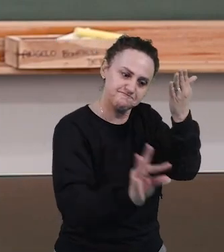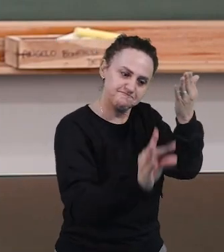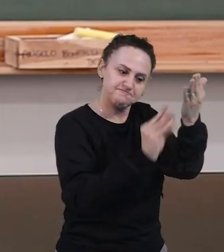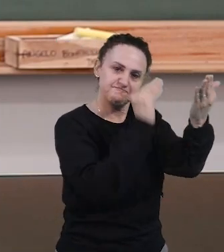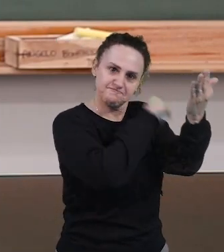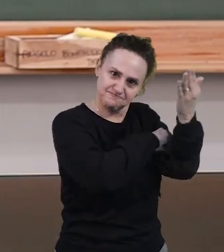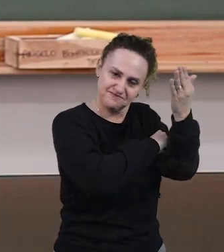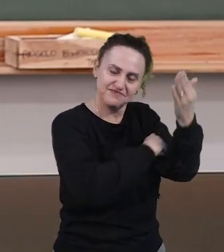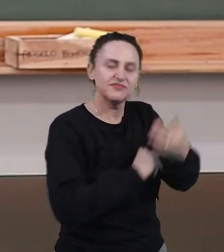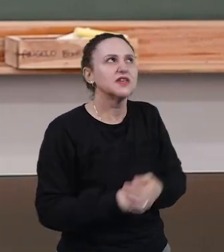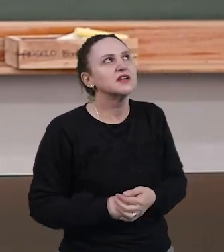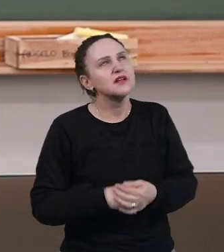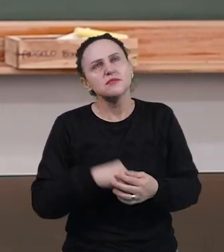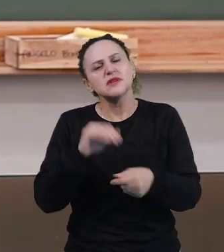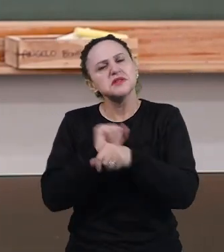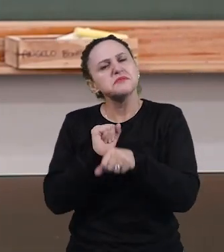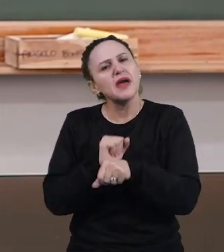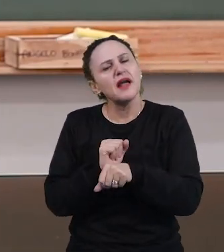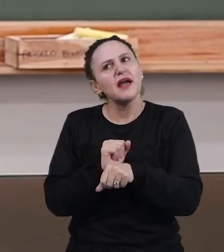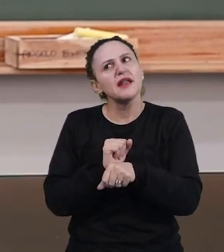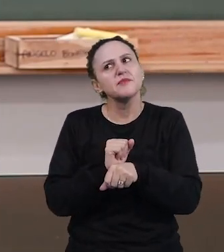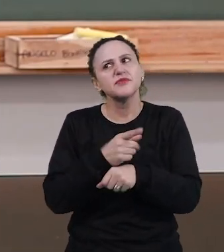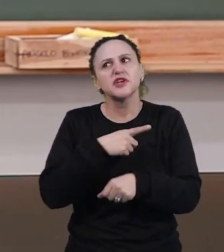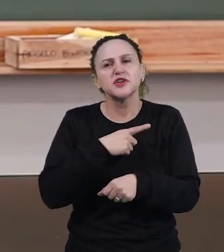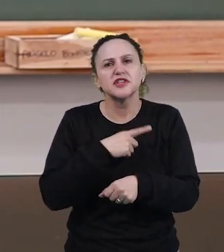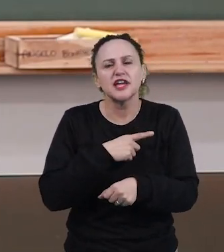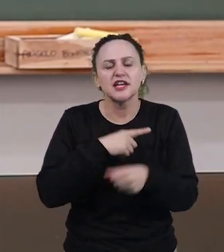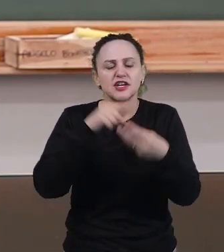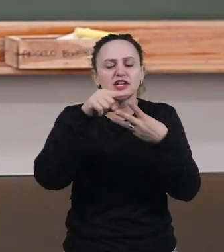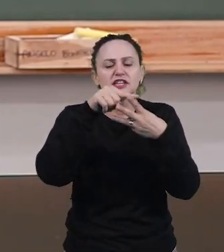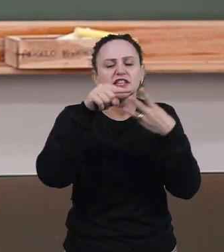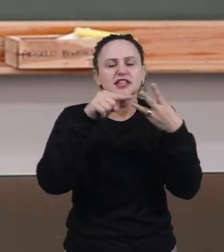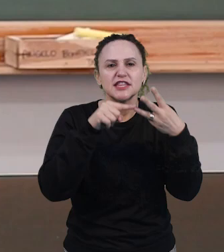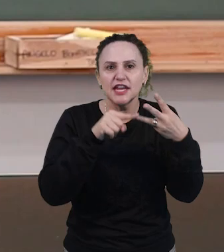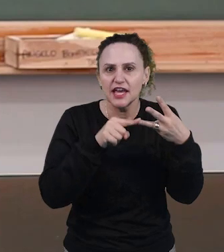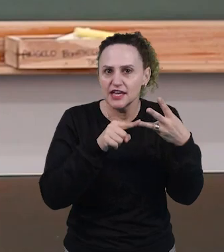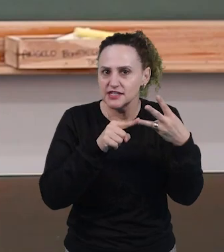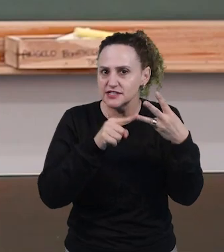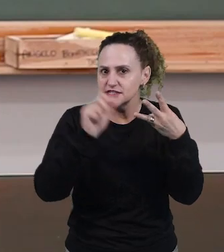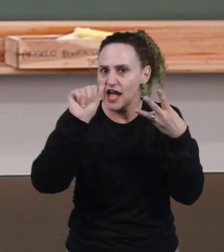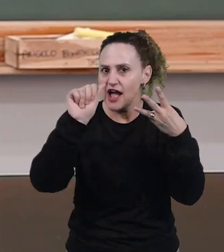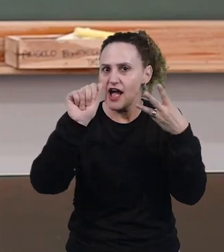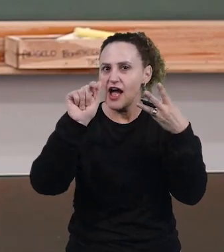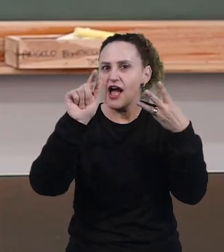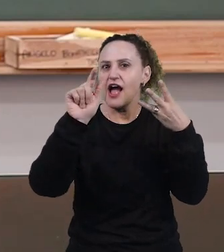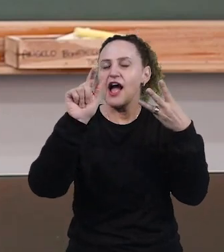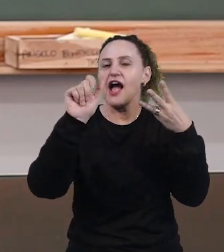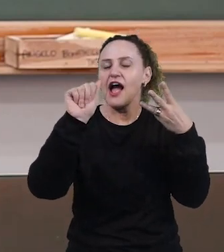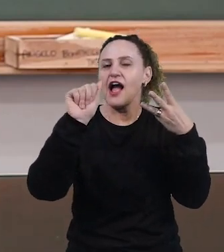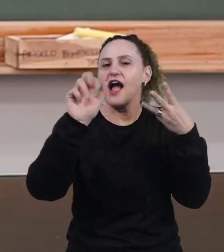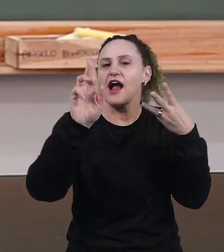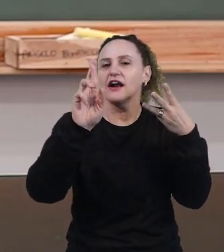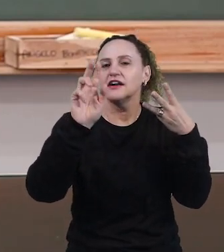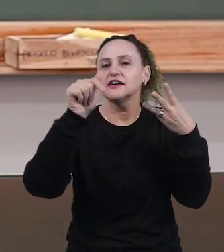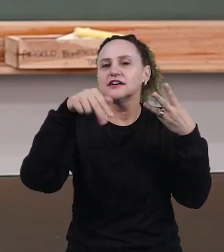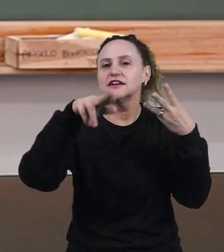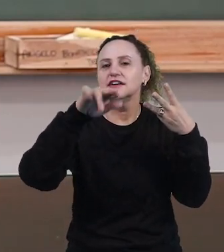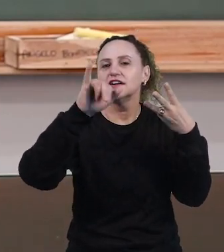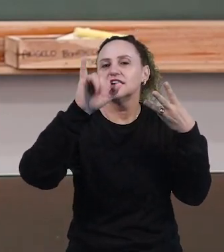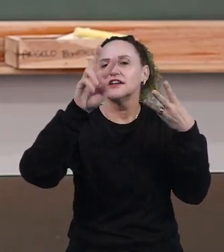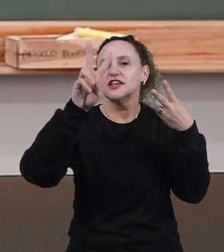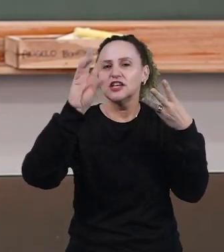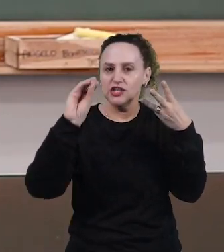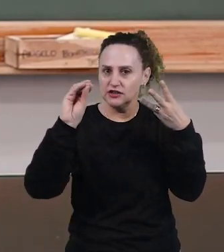pensar assim, não, mas espera aí, eu tenho 3 arquivos do pardal albino. Vamos unir esses arquivos